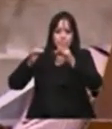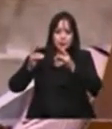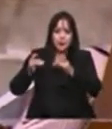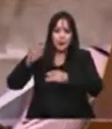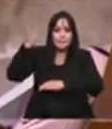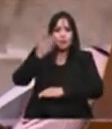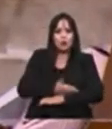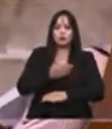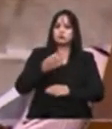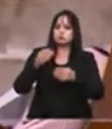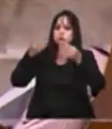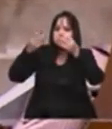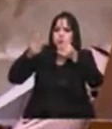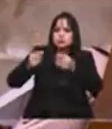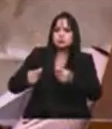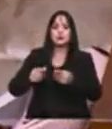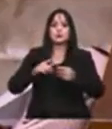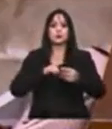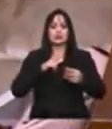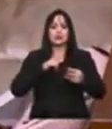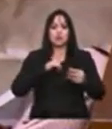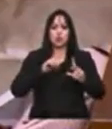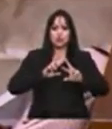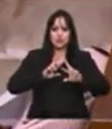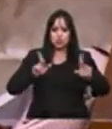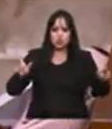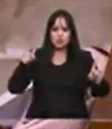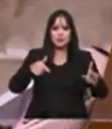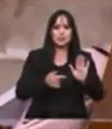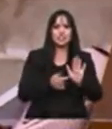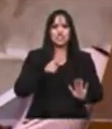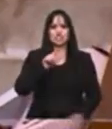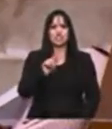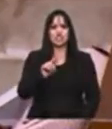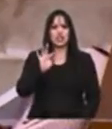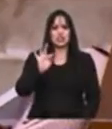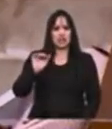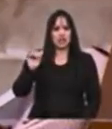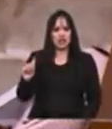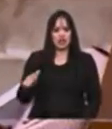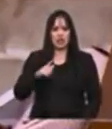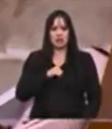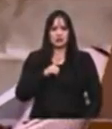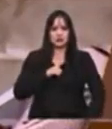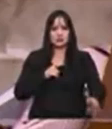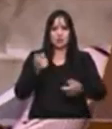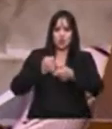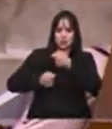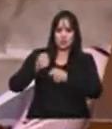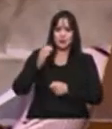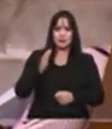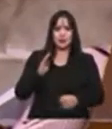prova contundente. As contradições apontadas pelo GTA no seu depoimento condutor das negociações da